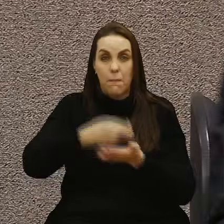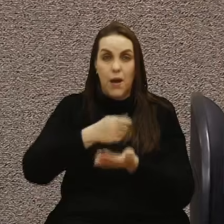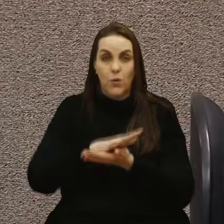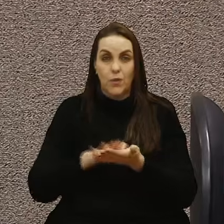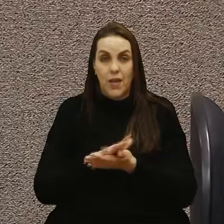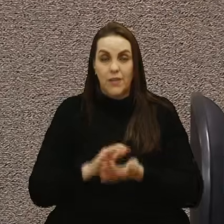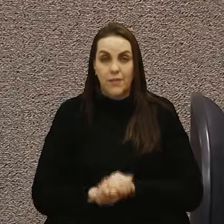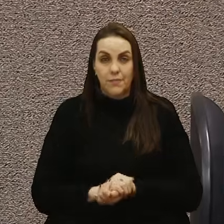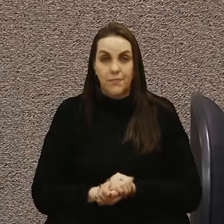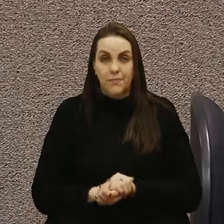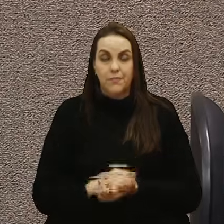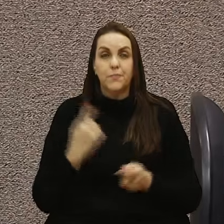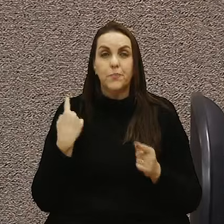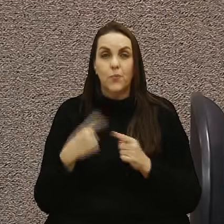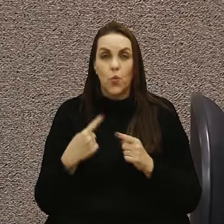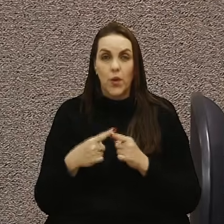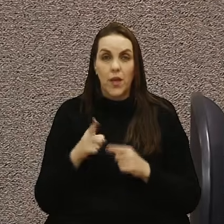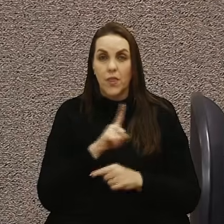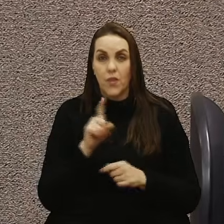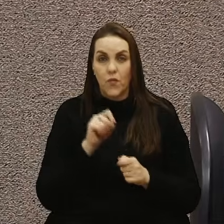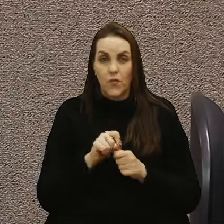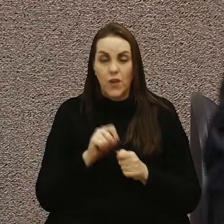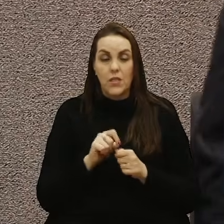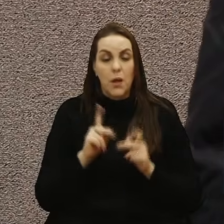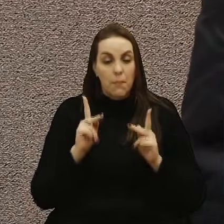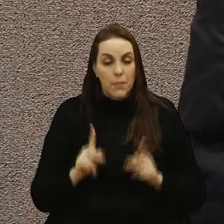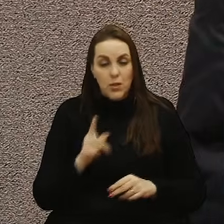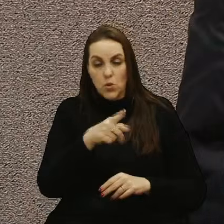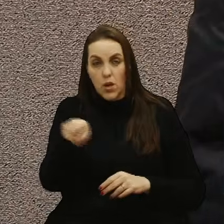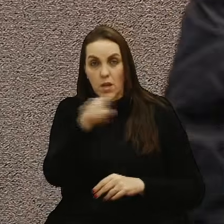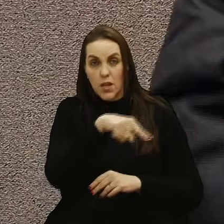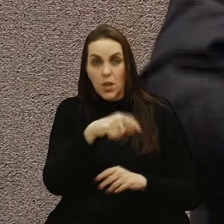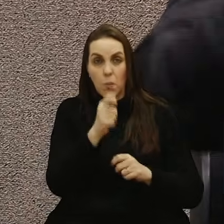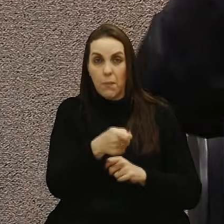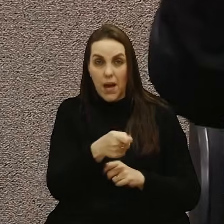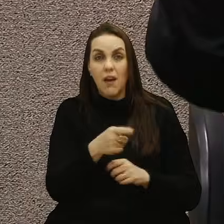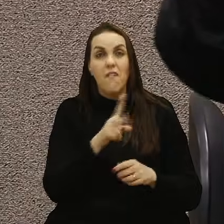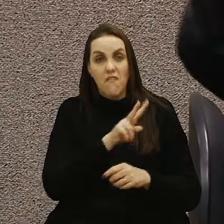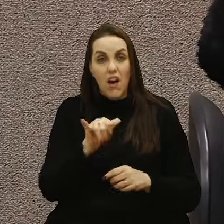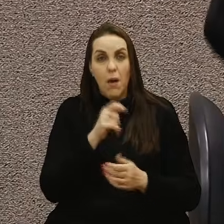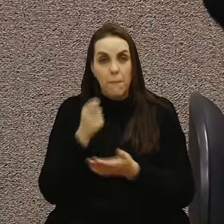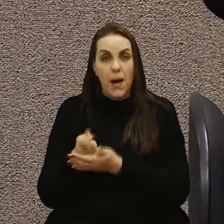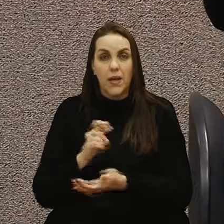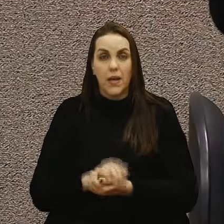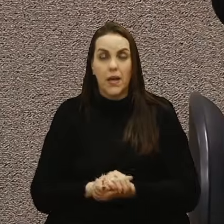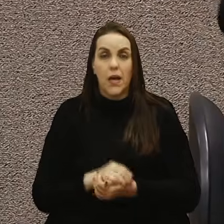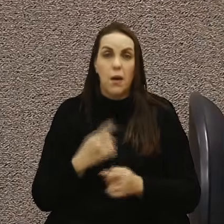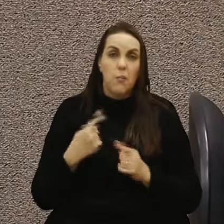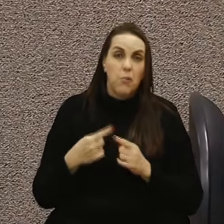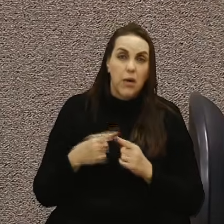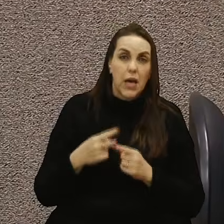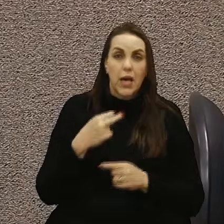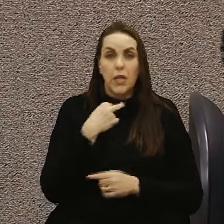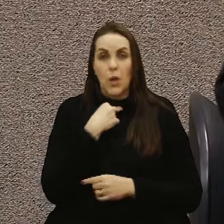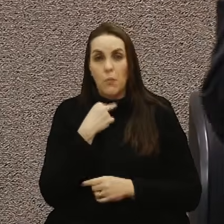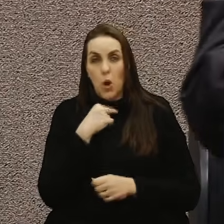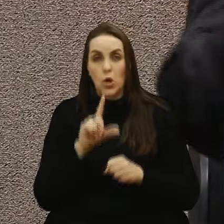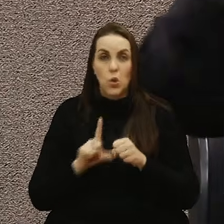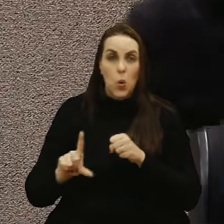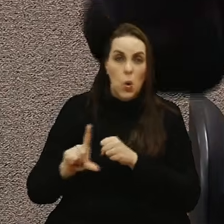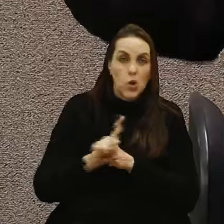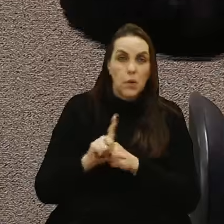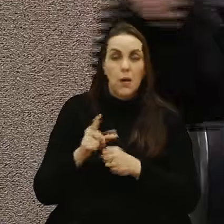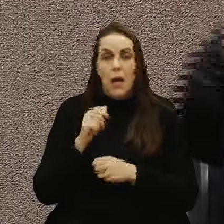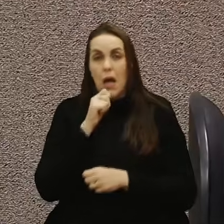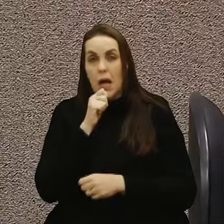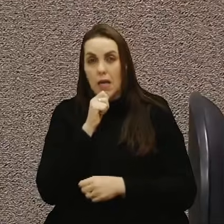Por que não fazer quem não paga, pagar? Mas não dá porque, tu vê, tem um loteamento lá que